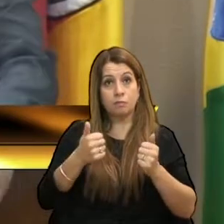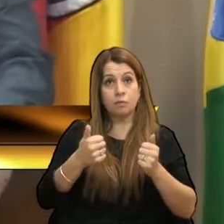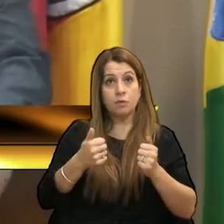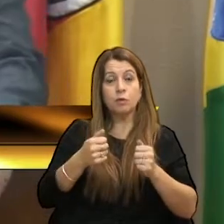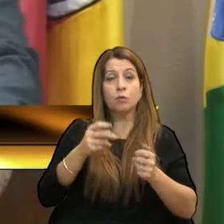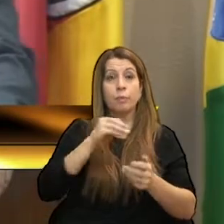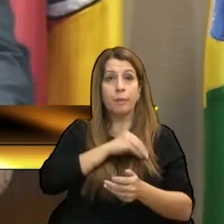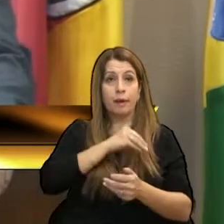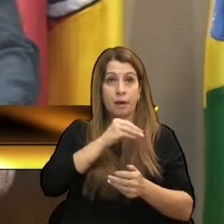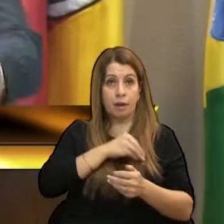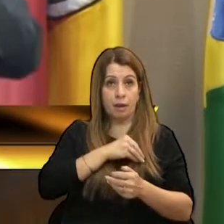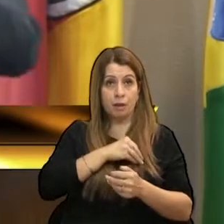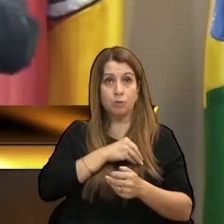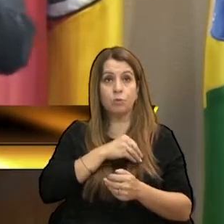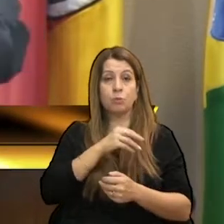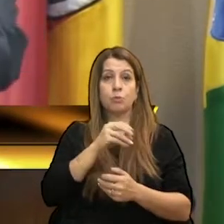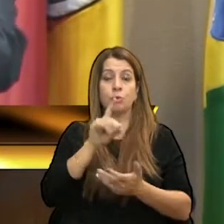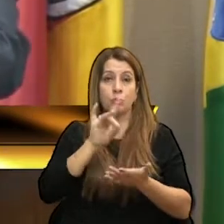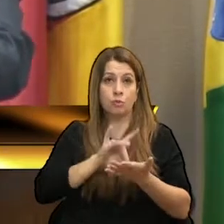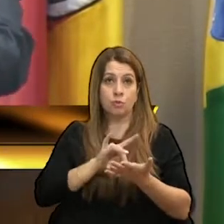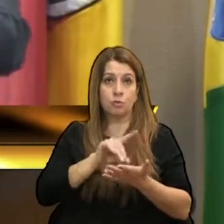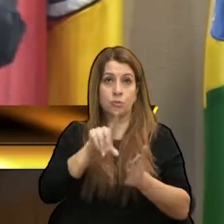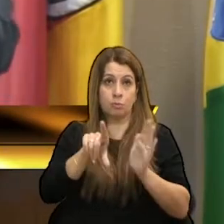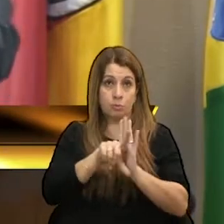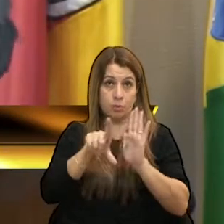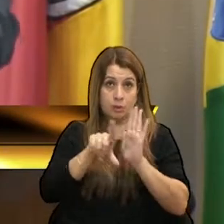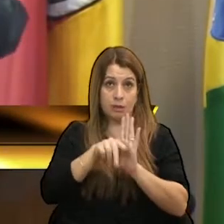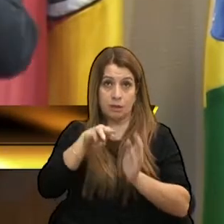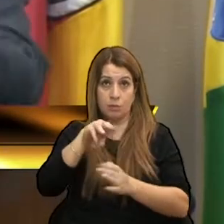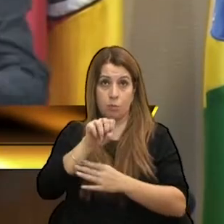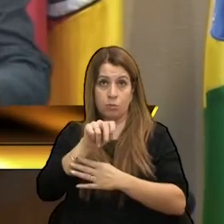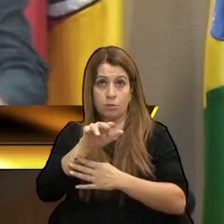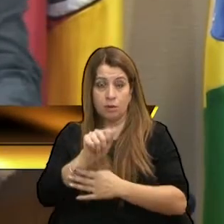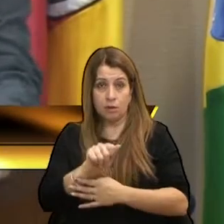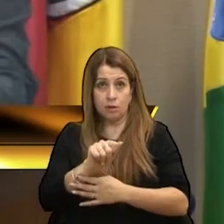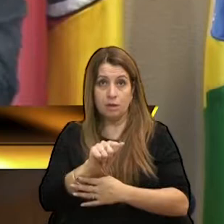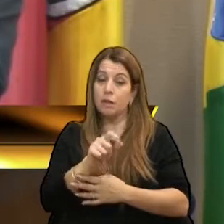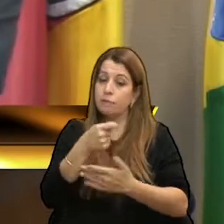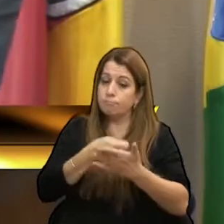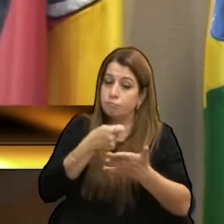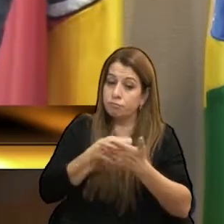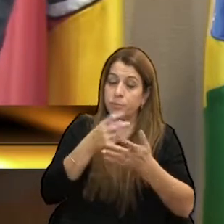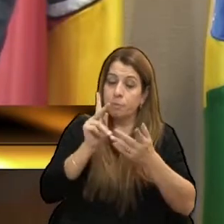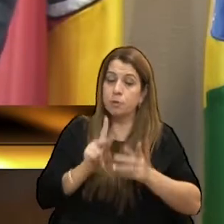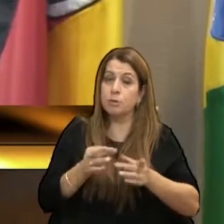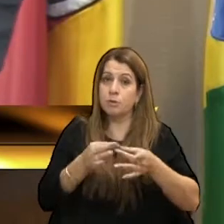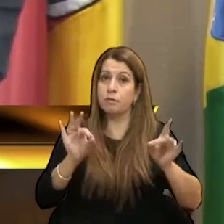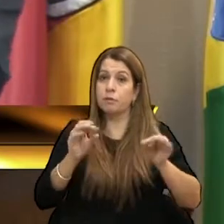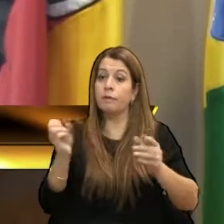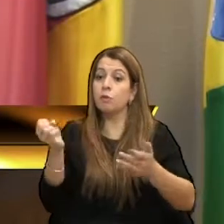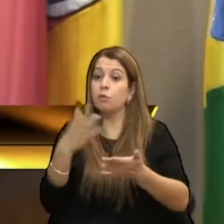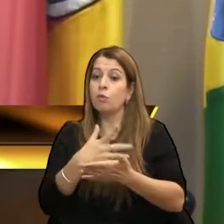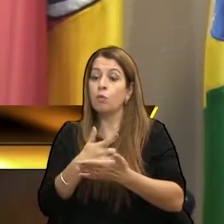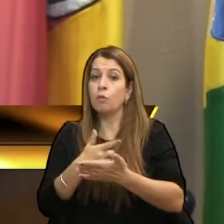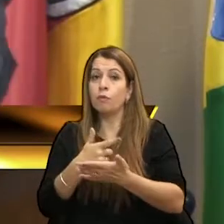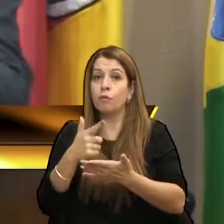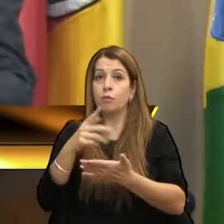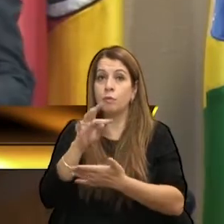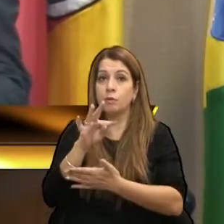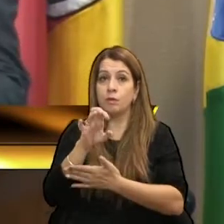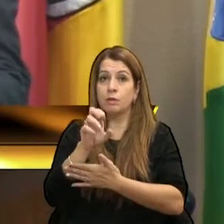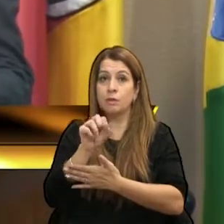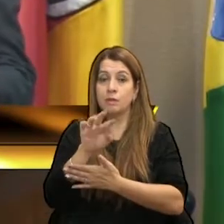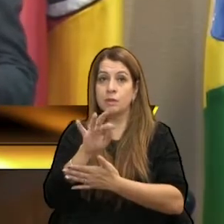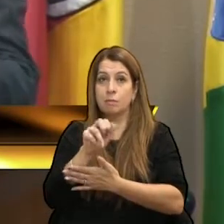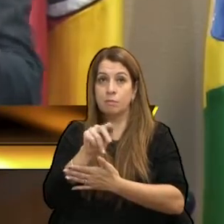pecado original, e pela lei mosaica era muito rigor para uma pessoa se salvar, e aí vem o Novo Testamento com uma resposta de